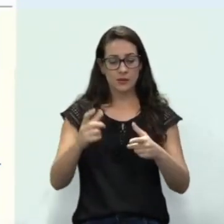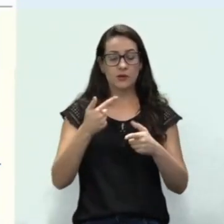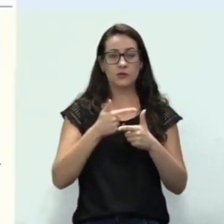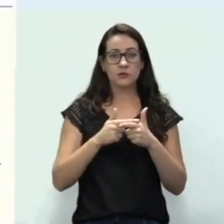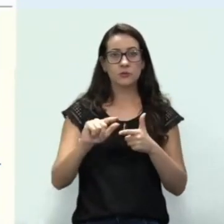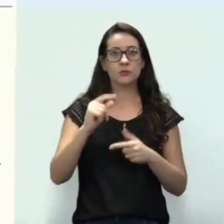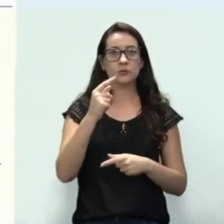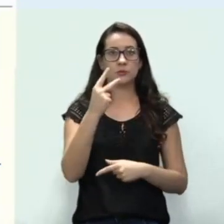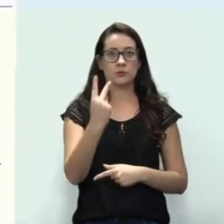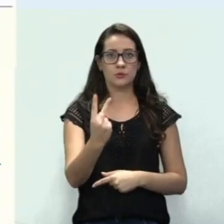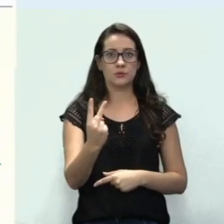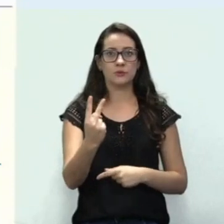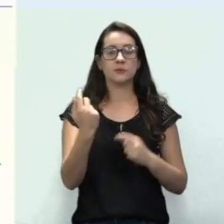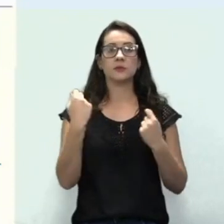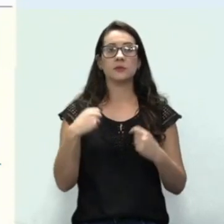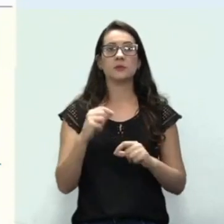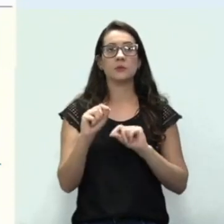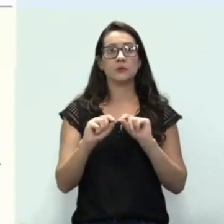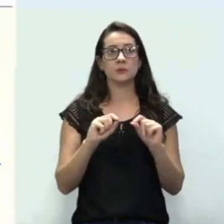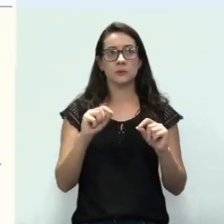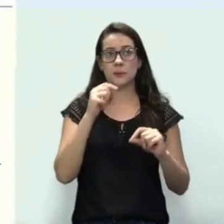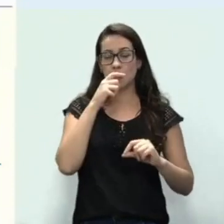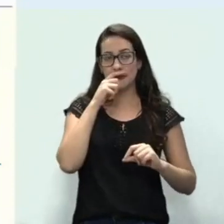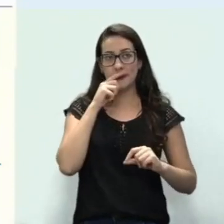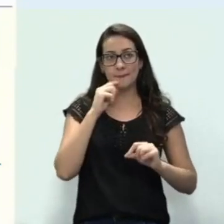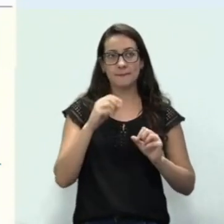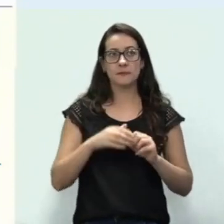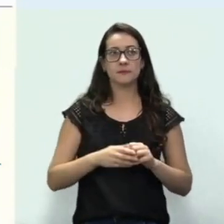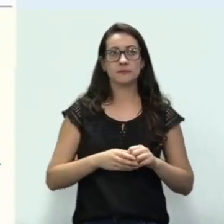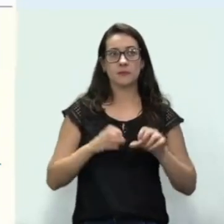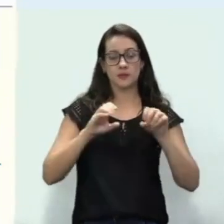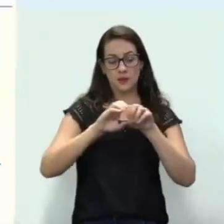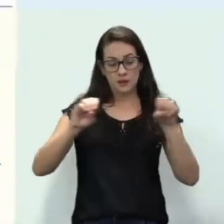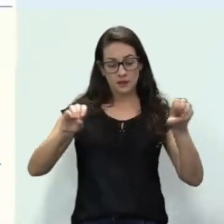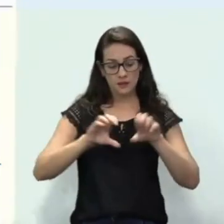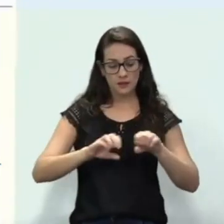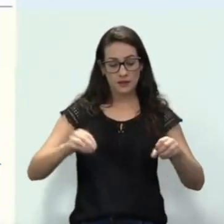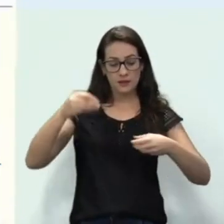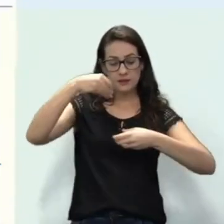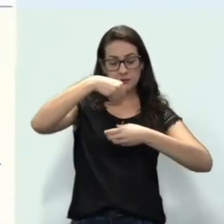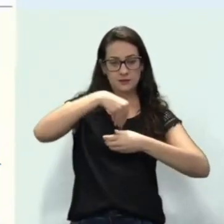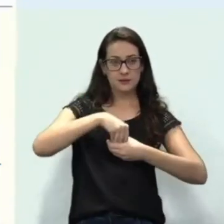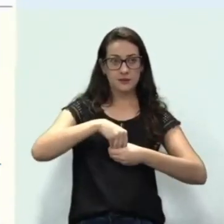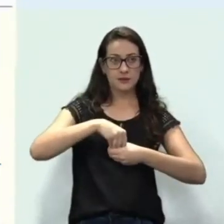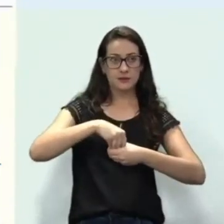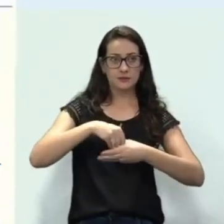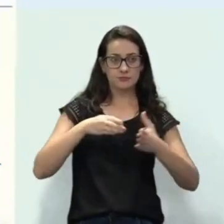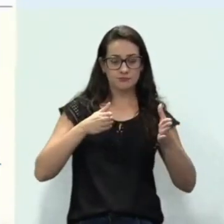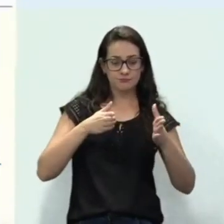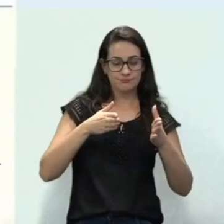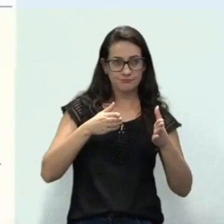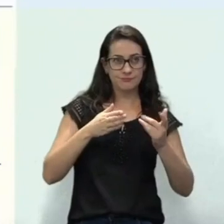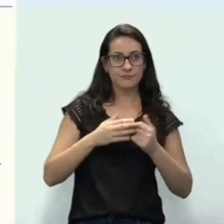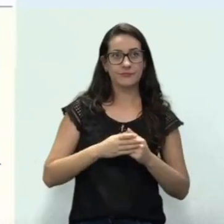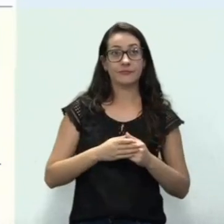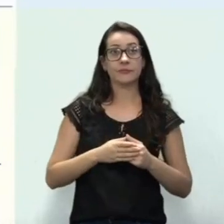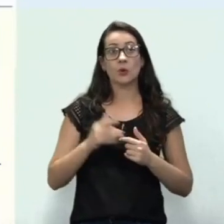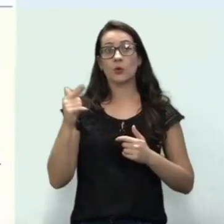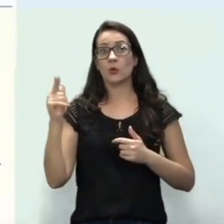tem que estar contidas aqui nessa região. E aqui, já no segundo caso, para as